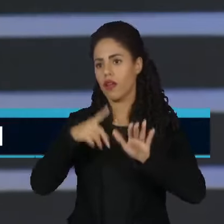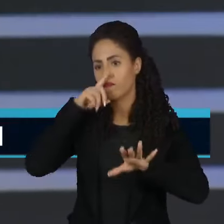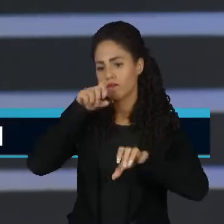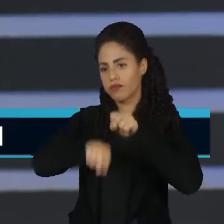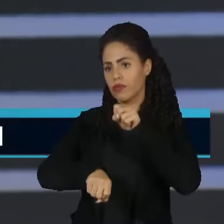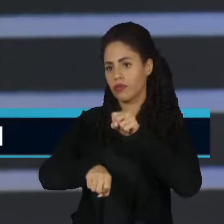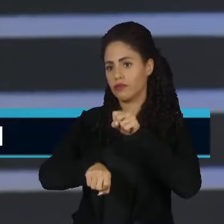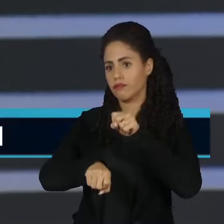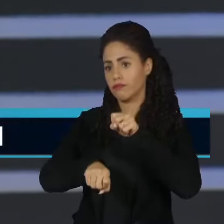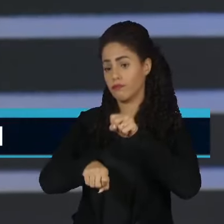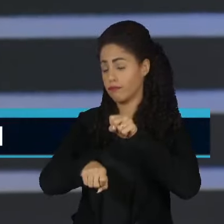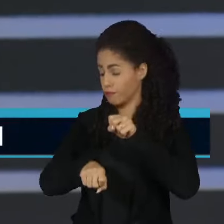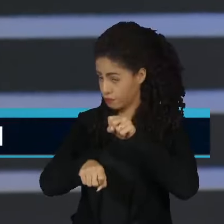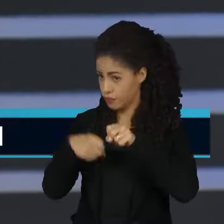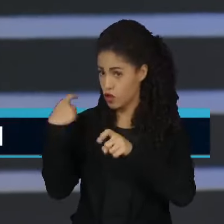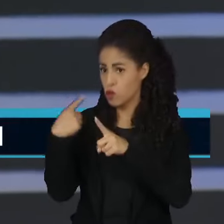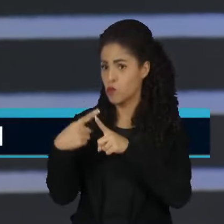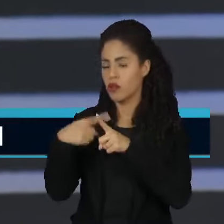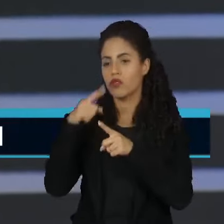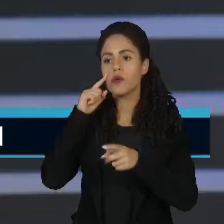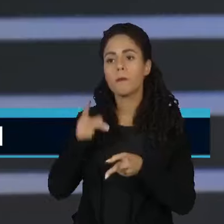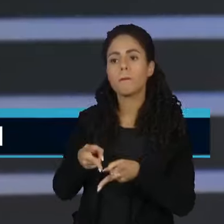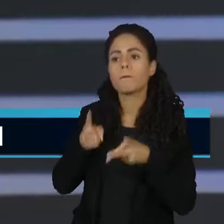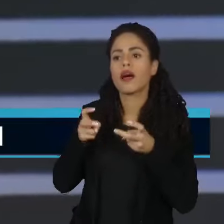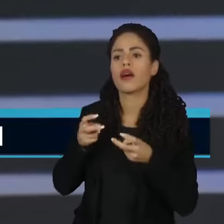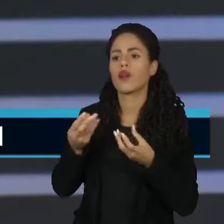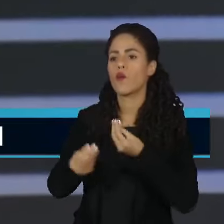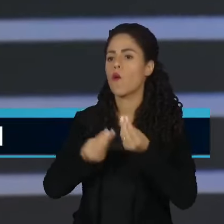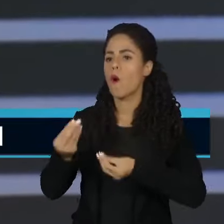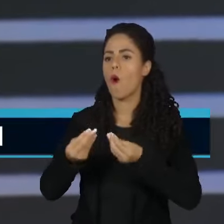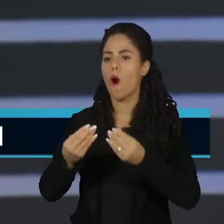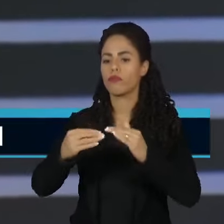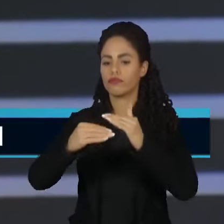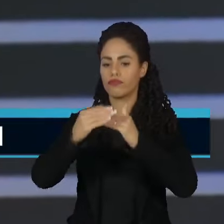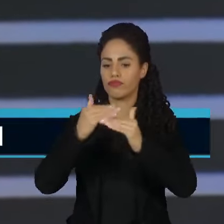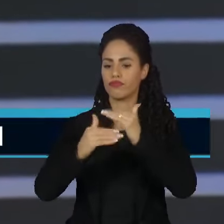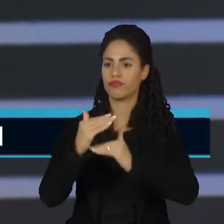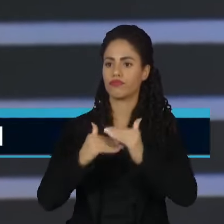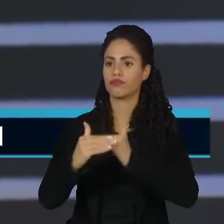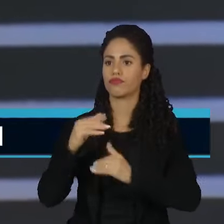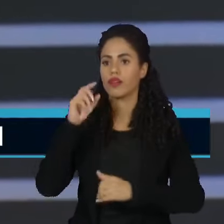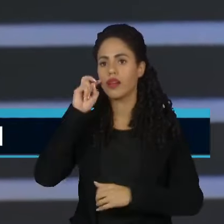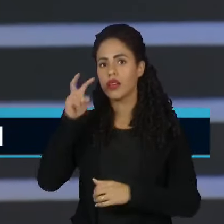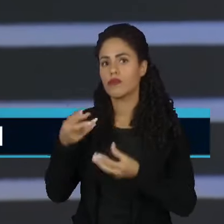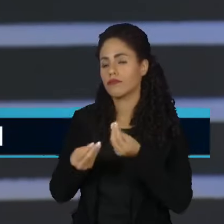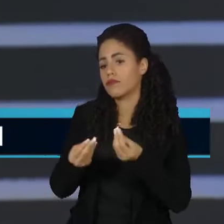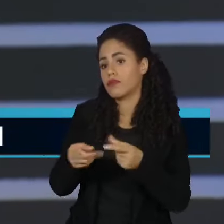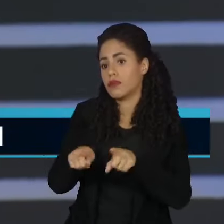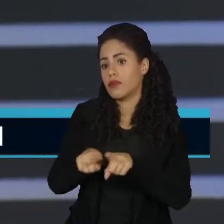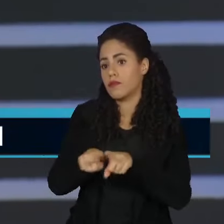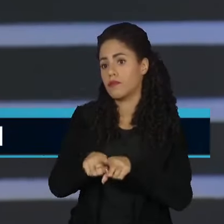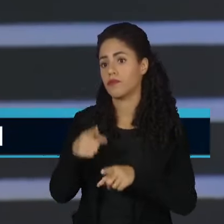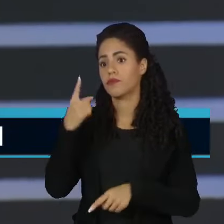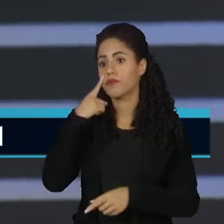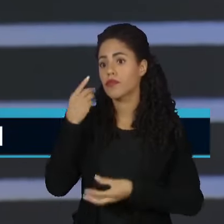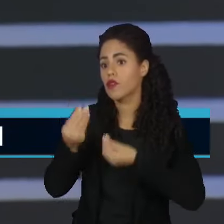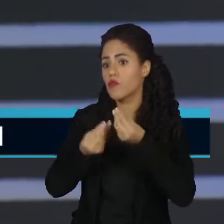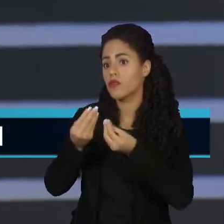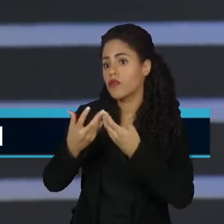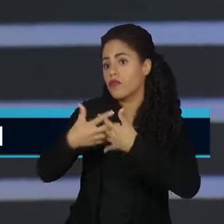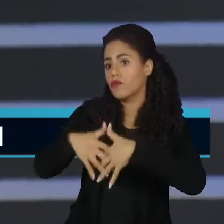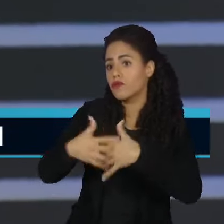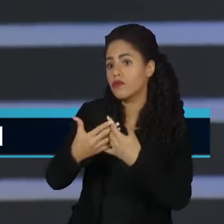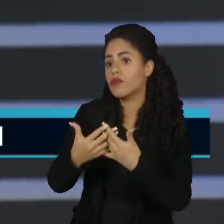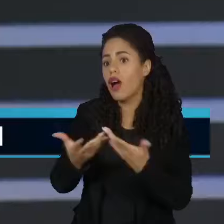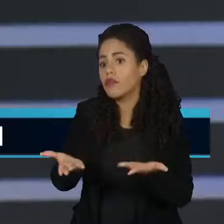né? É a teocracia invadindo o Estado laico. Daqui a pouco teremos a Sharia aqui, uma Sharia tropical aplicada